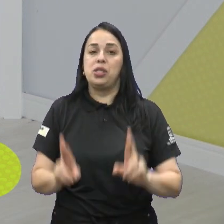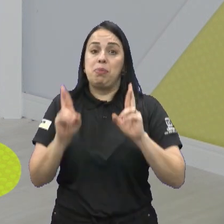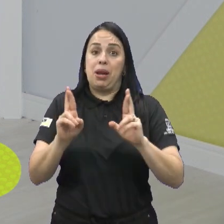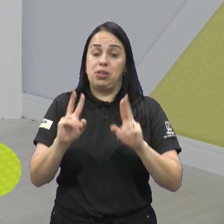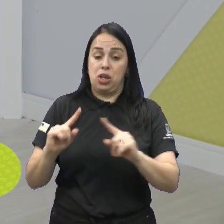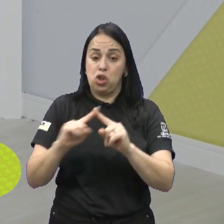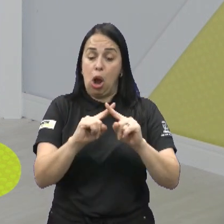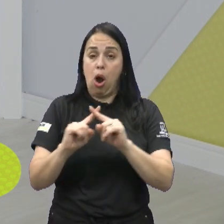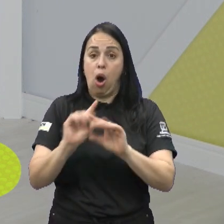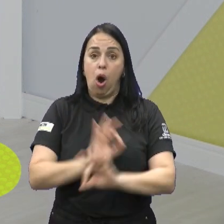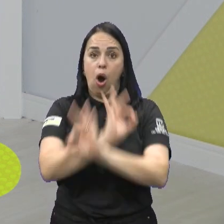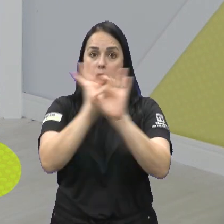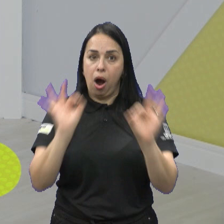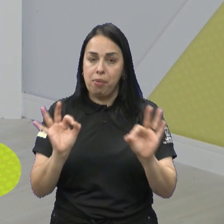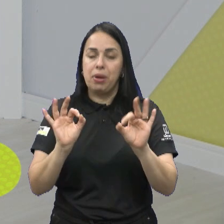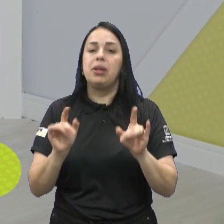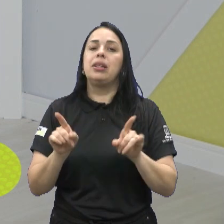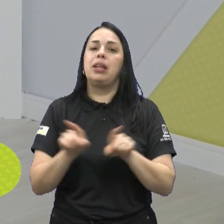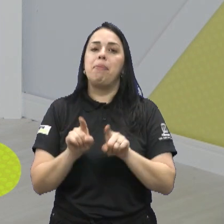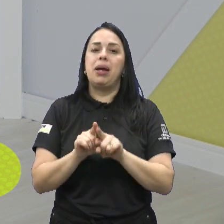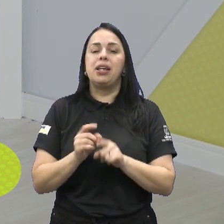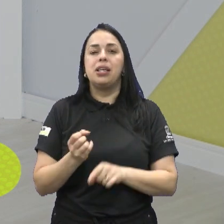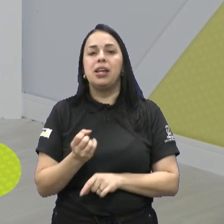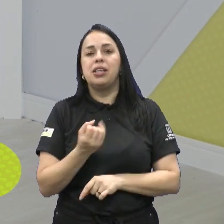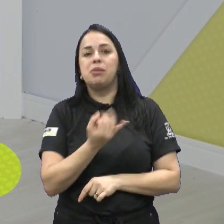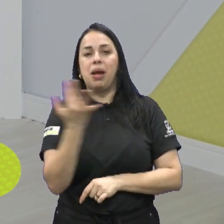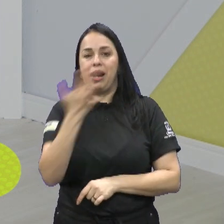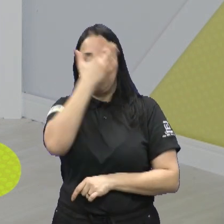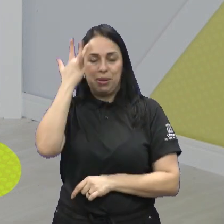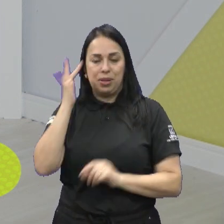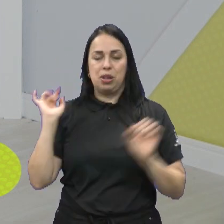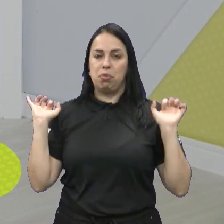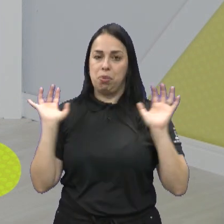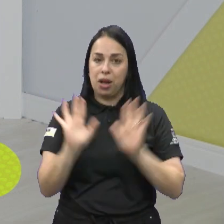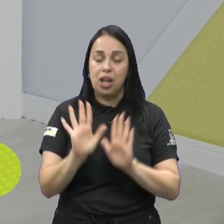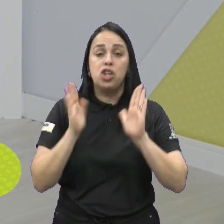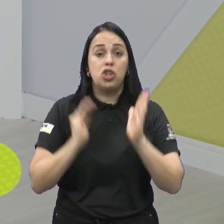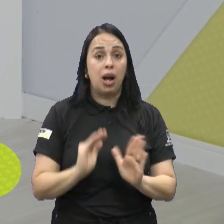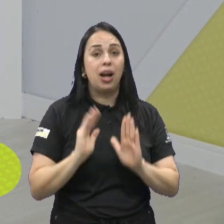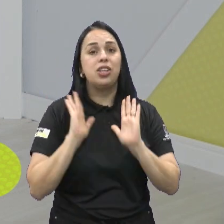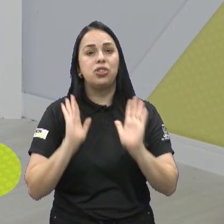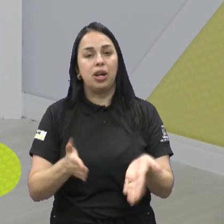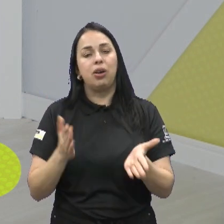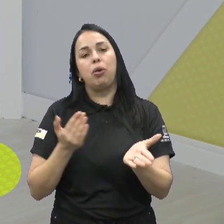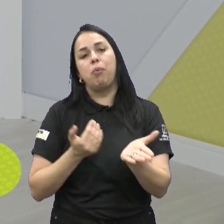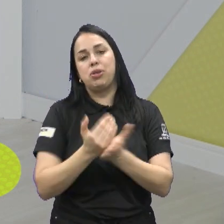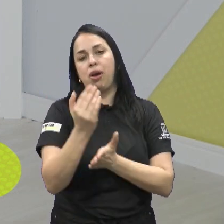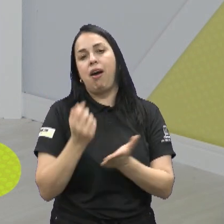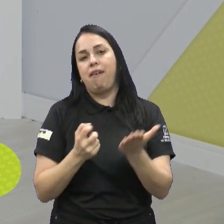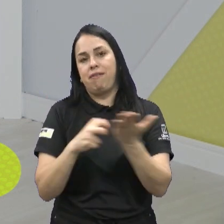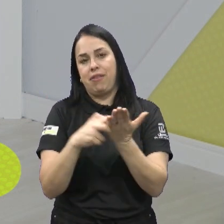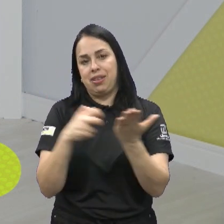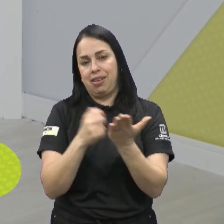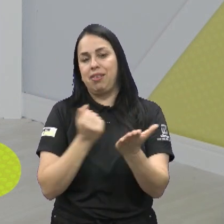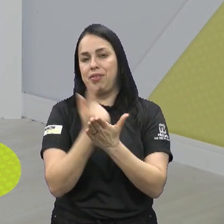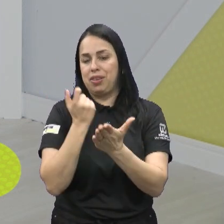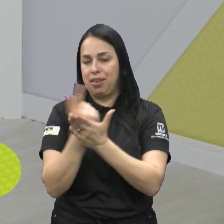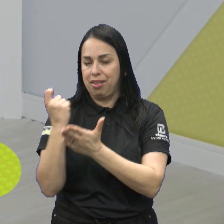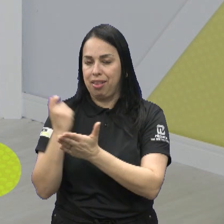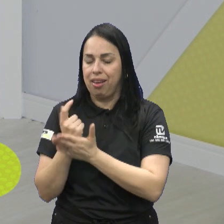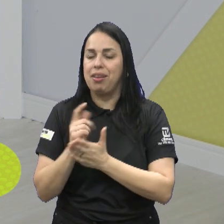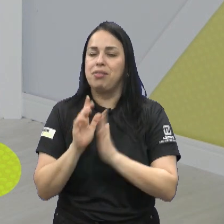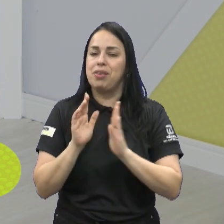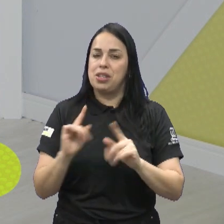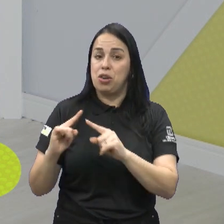com a perspectiva de um bom público lá em Taubaté. Ingressos também já estão sendo vendidos aqui para a torcida de São José. Vai ser mais um bom clássico.